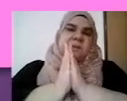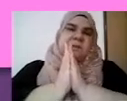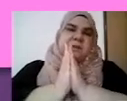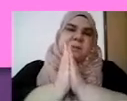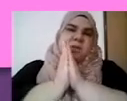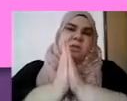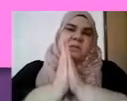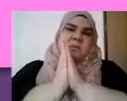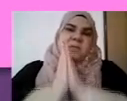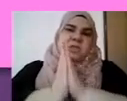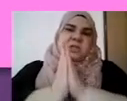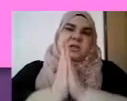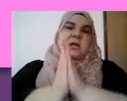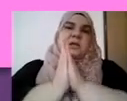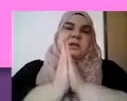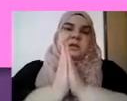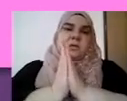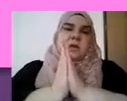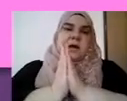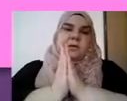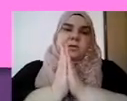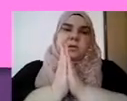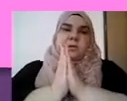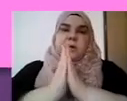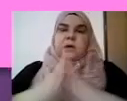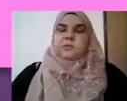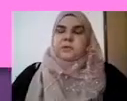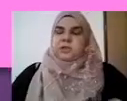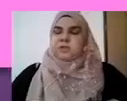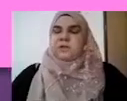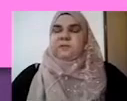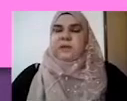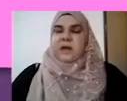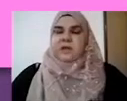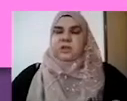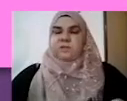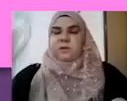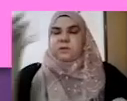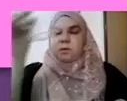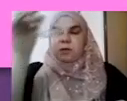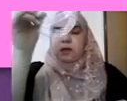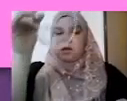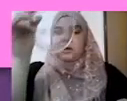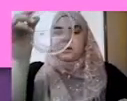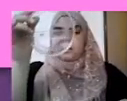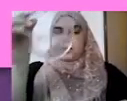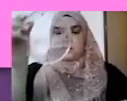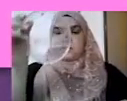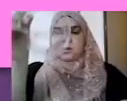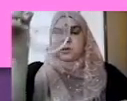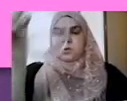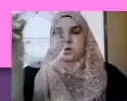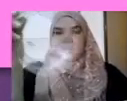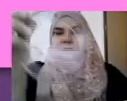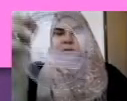tudo perfeitamente a mesma medida, tanto lados quanto ângulos. Para a gente verificar, a gente vai usar o quê?